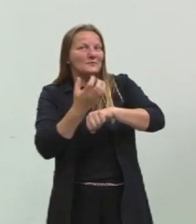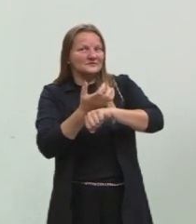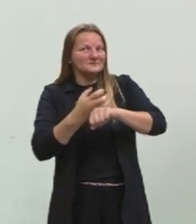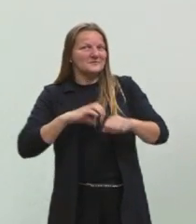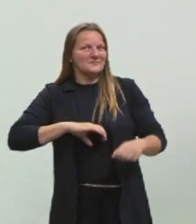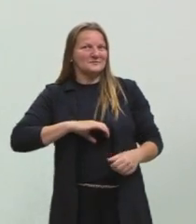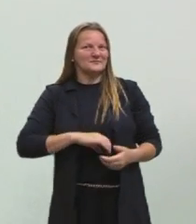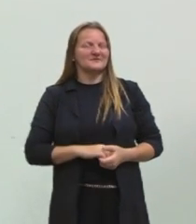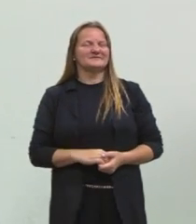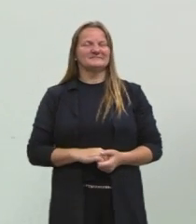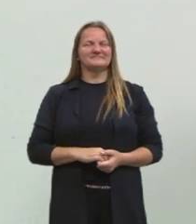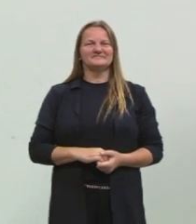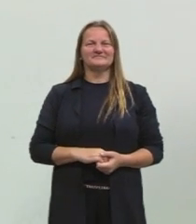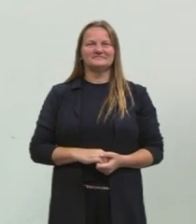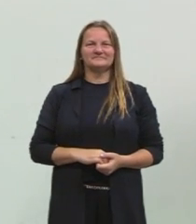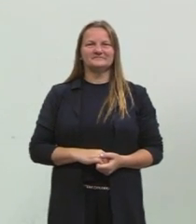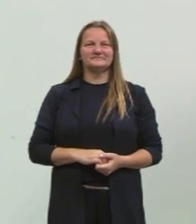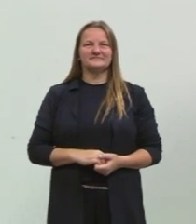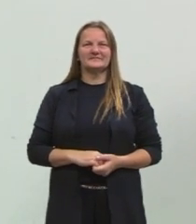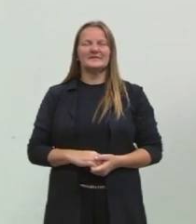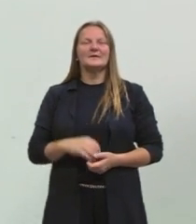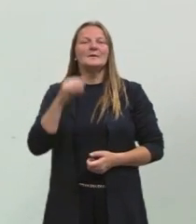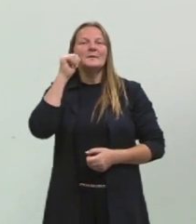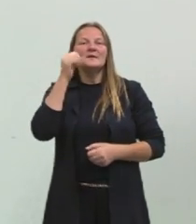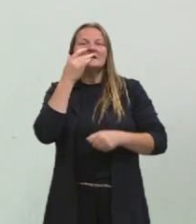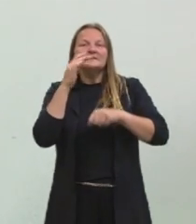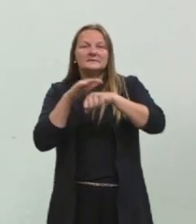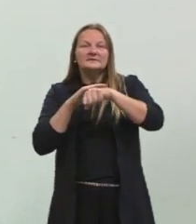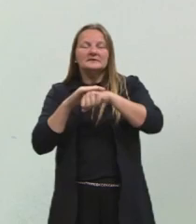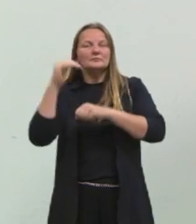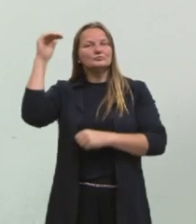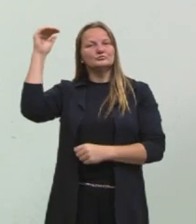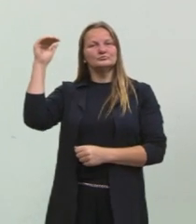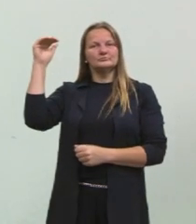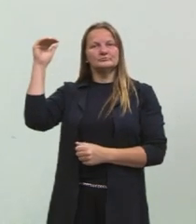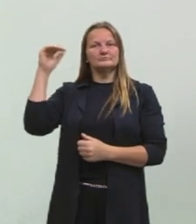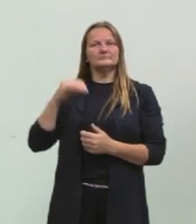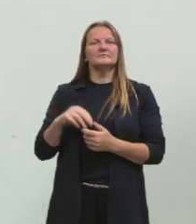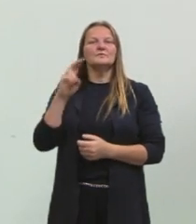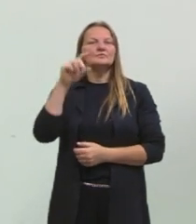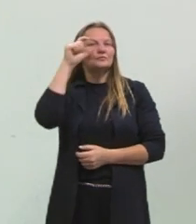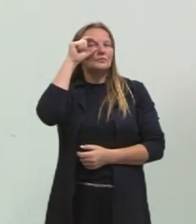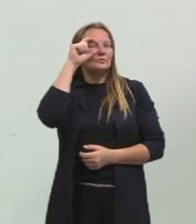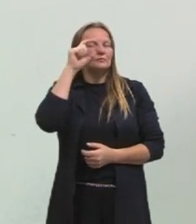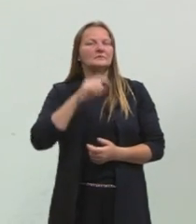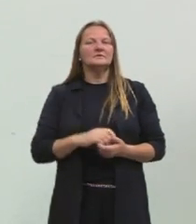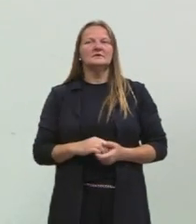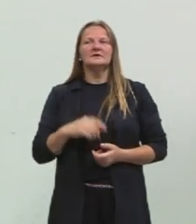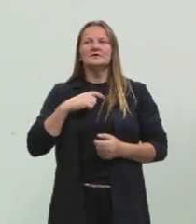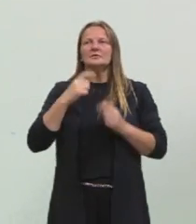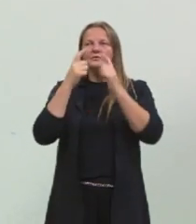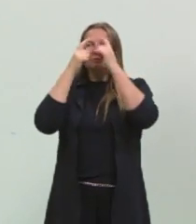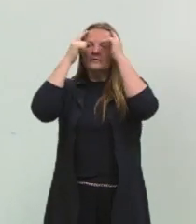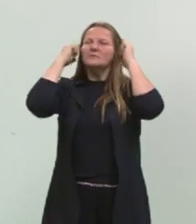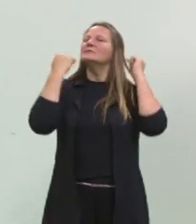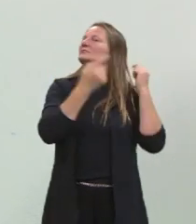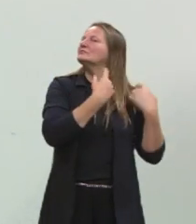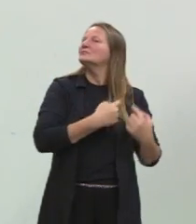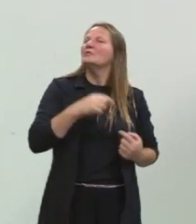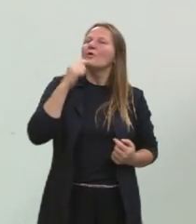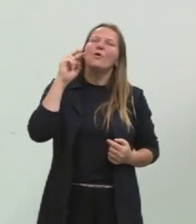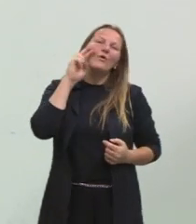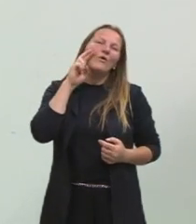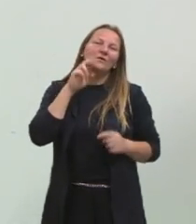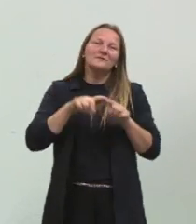curricular de língua portuguesa eu sou uma mulher branca de estatura média os óculos tenho cabelos cacheados coloridos